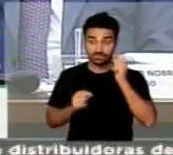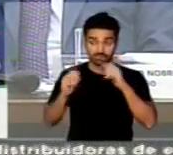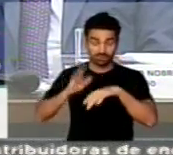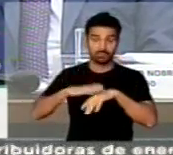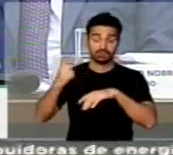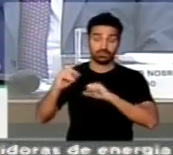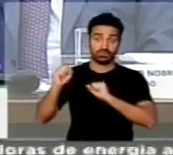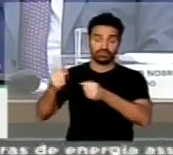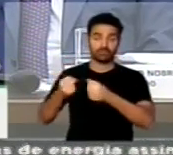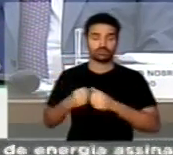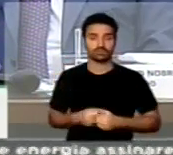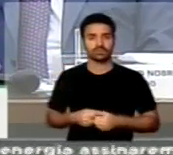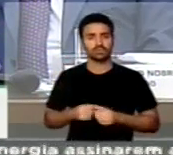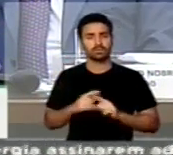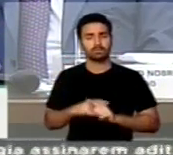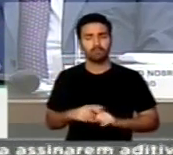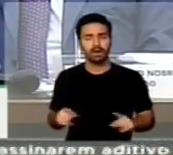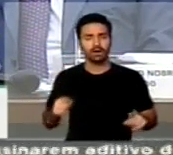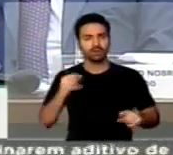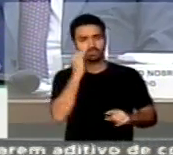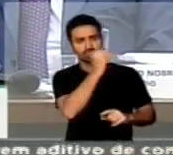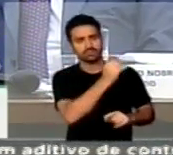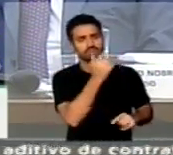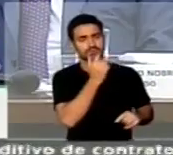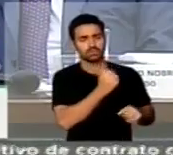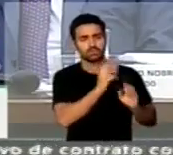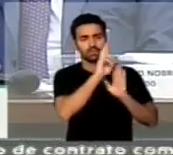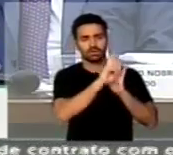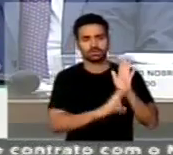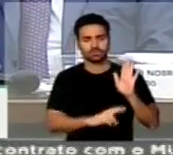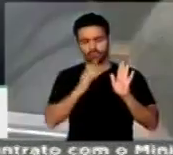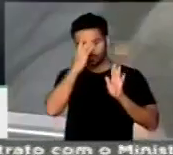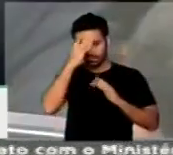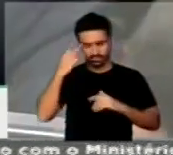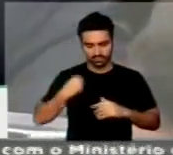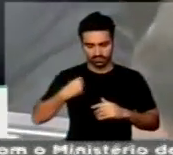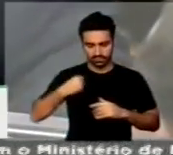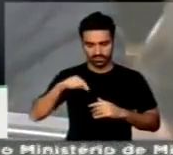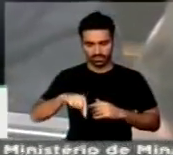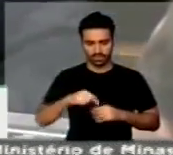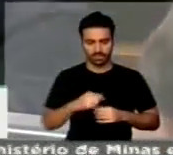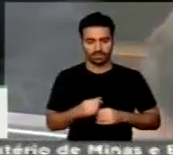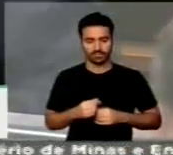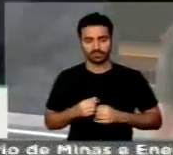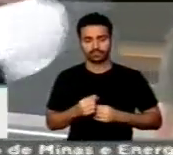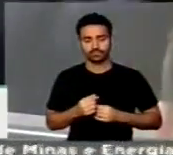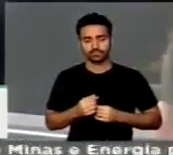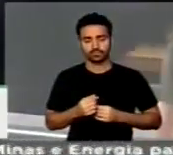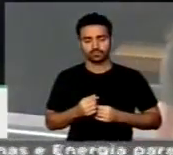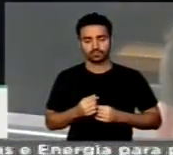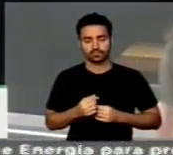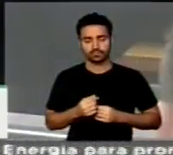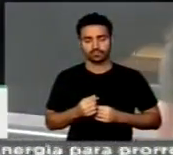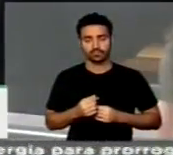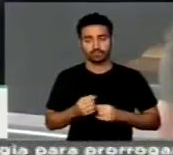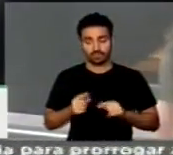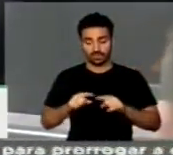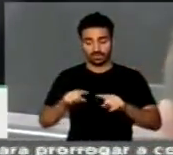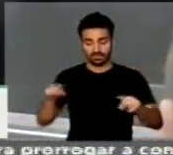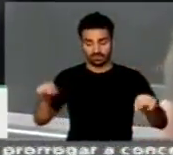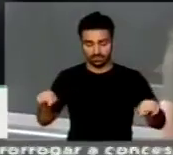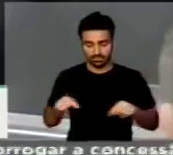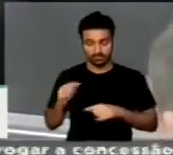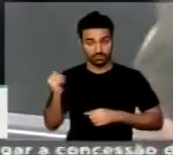Agora, eu quero lembrar aqui ao nobre relator e aos membros dessa casa, que quando, na sala ao lado,